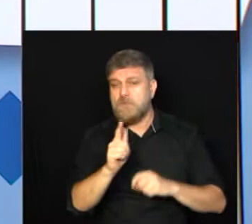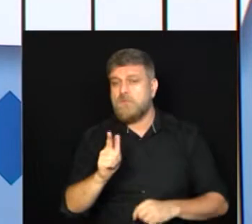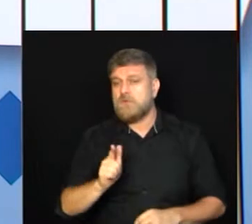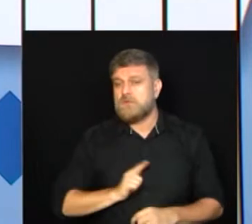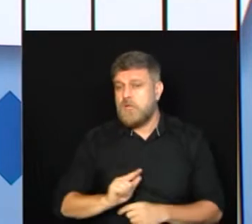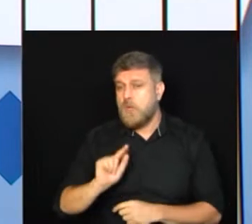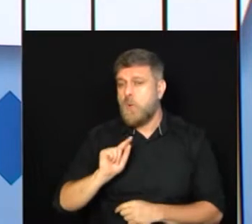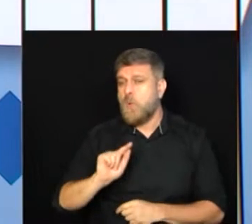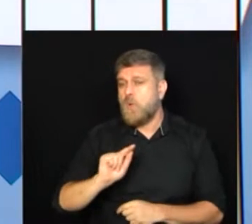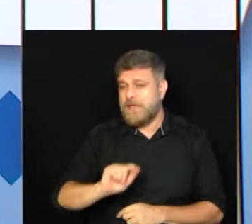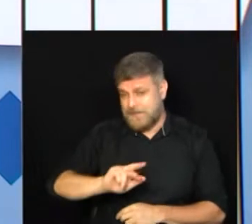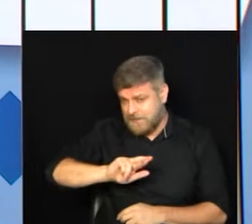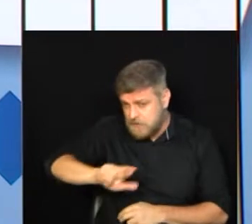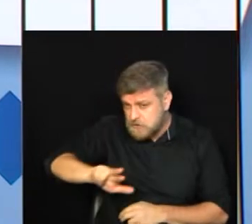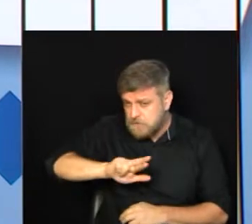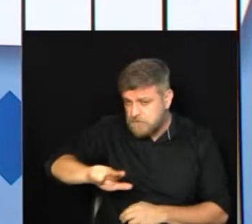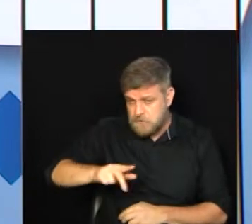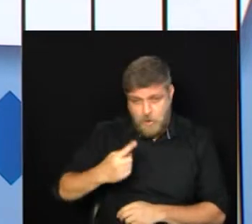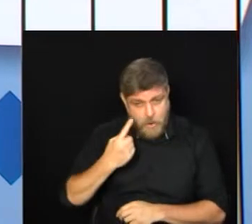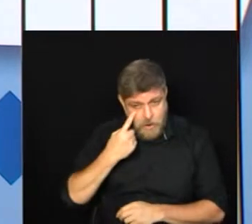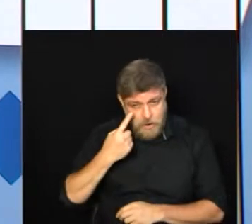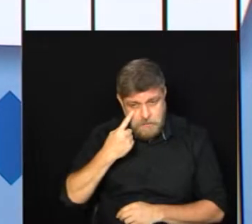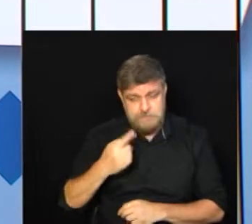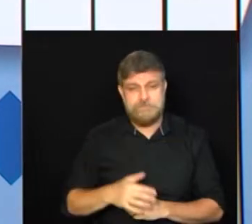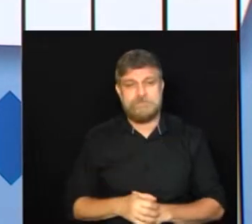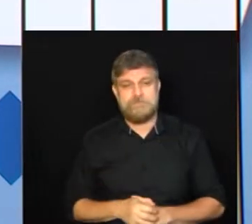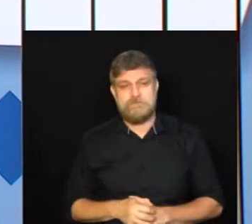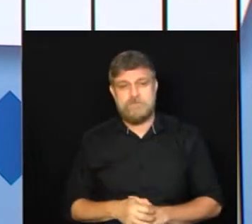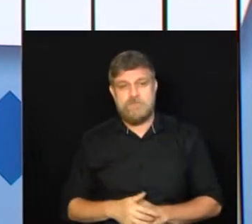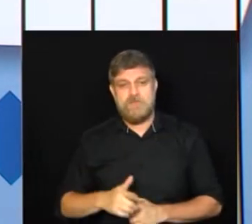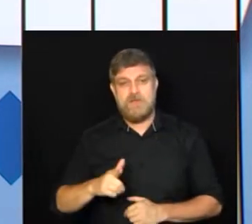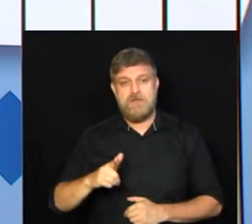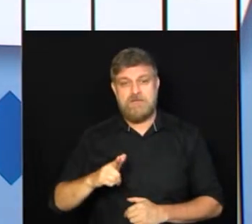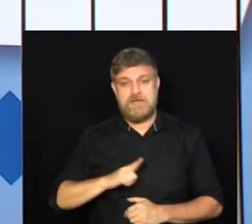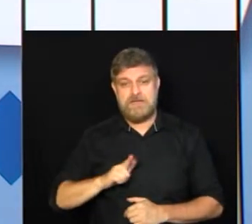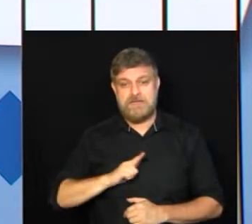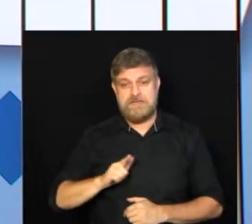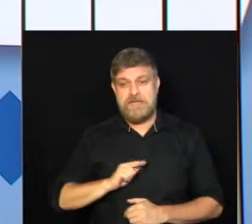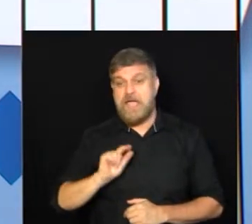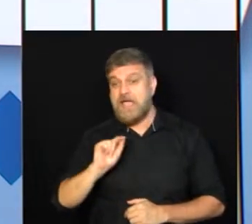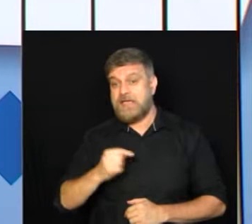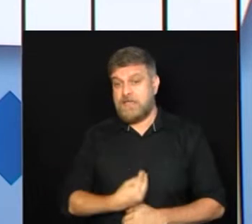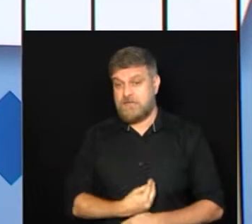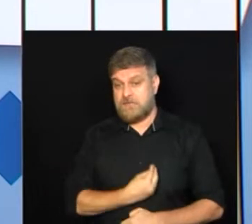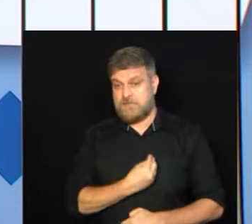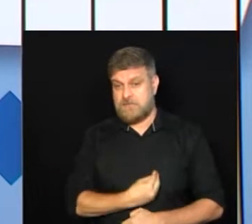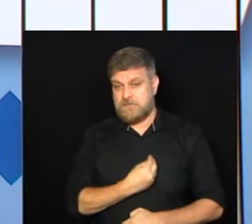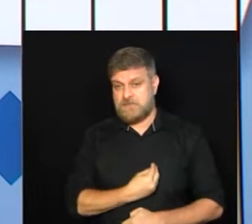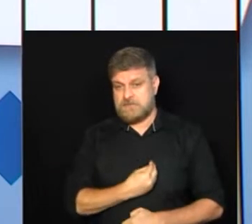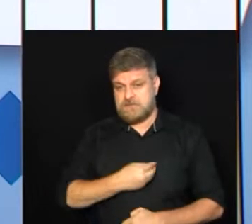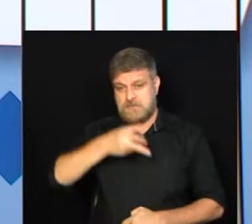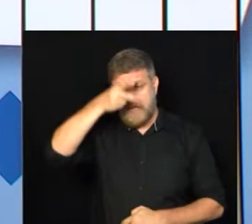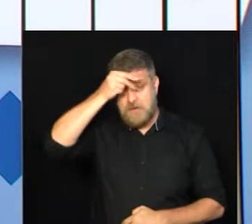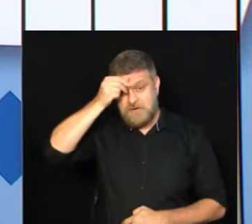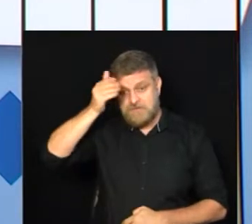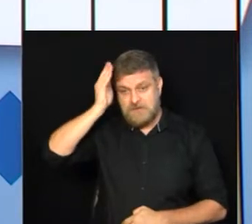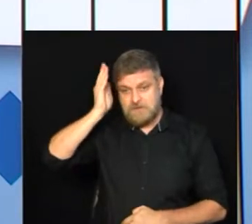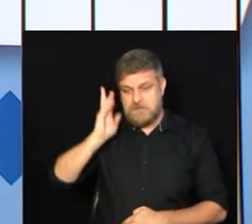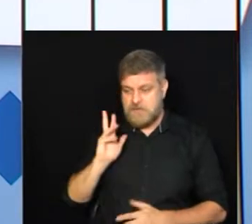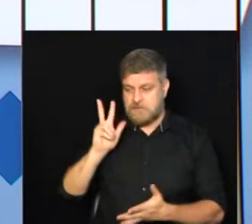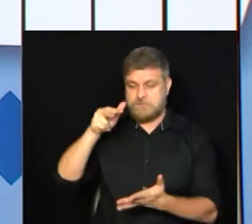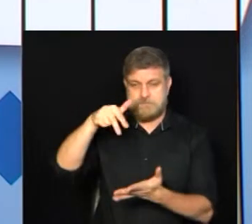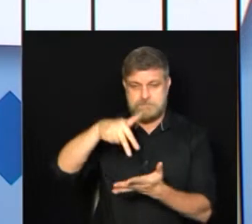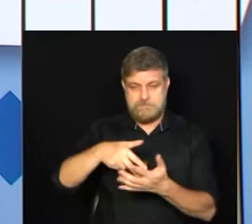uma diferença em relação às outras. Nós teremos a participação do prefeito Dário